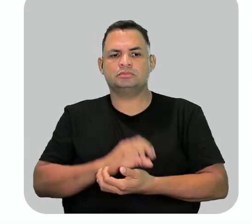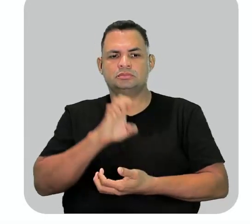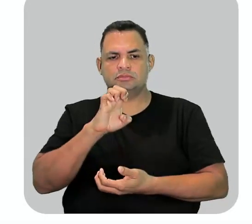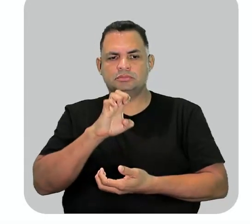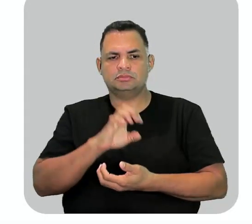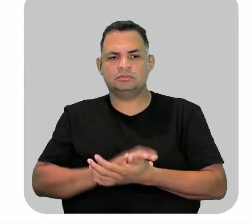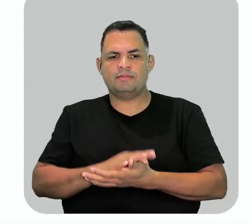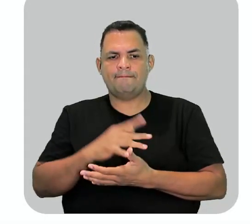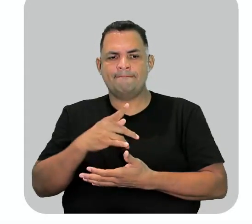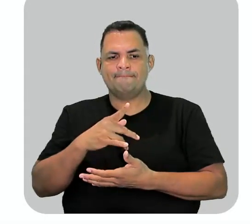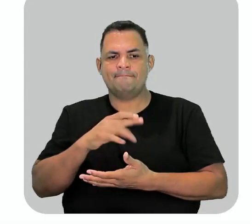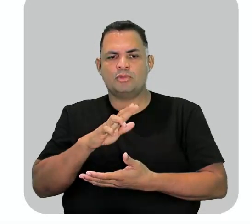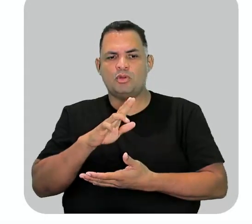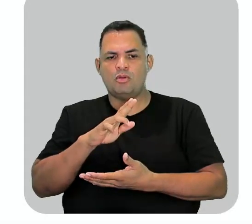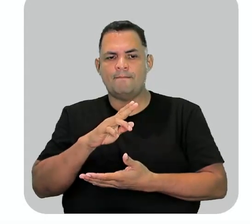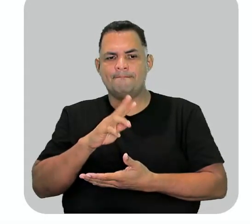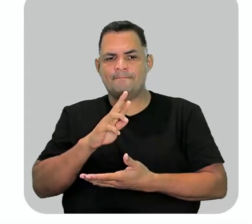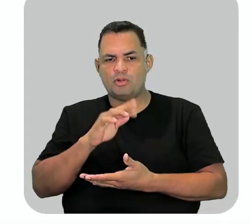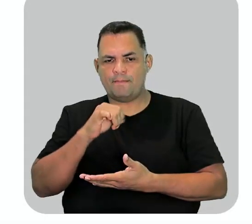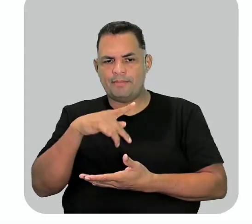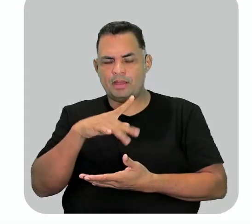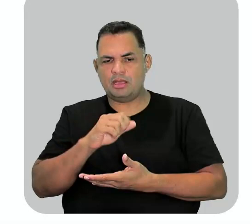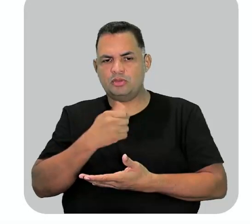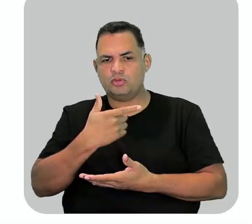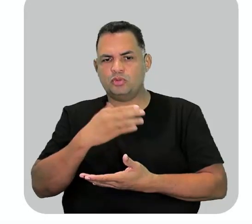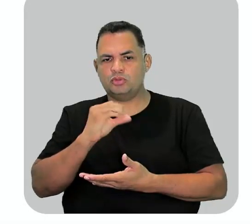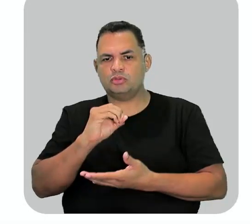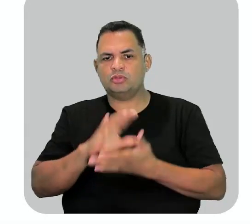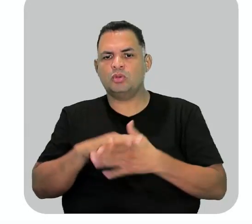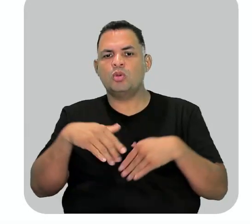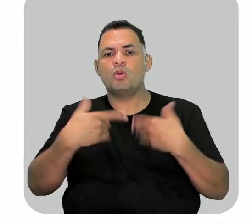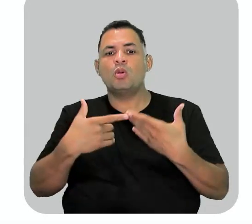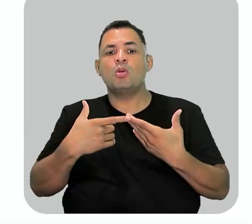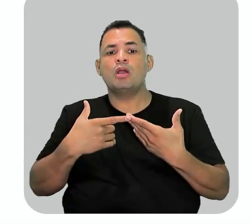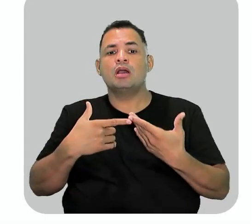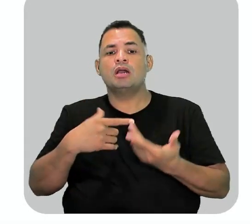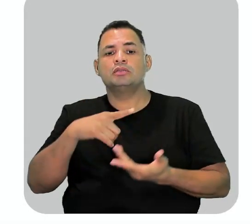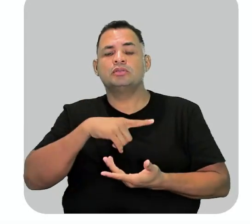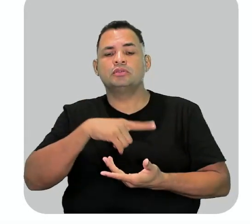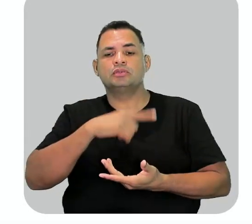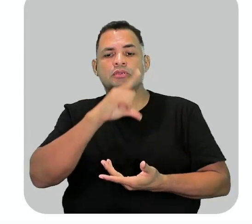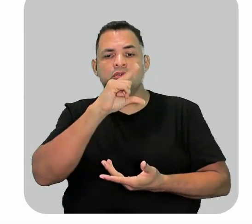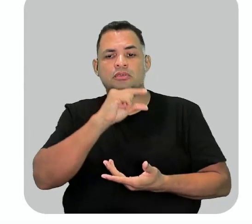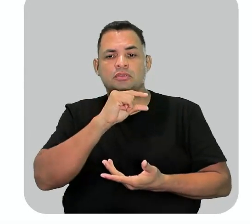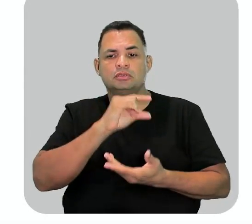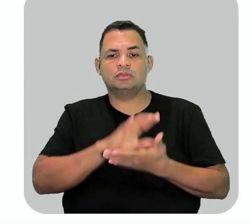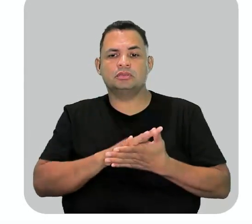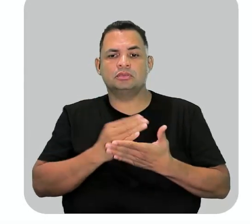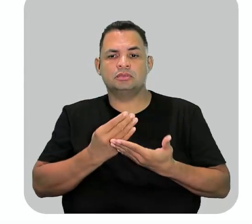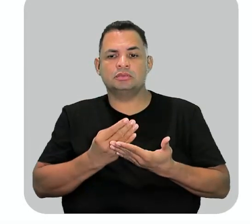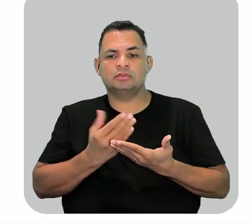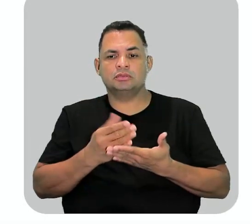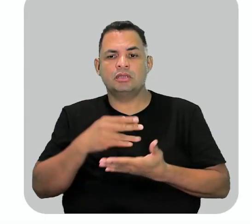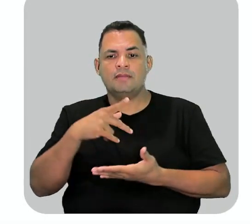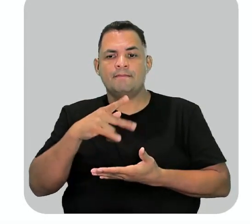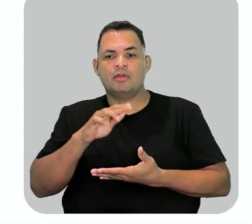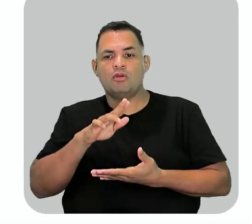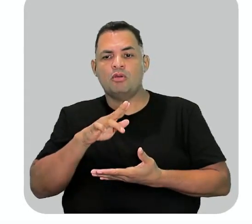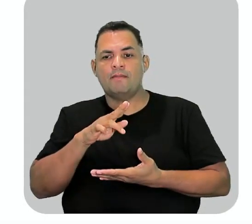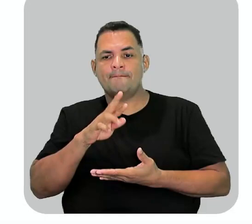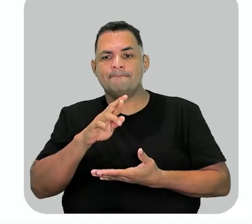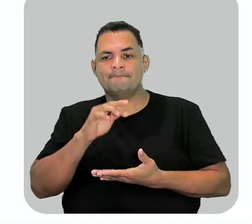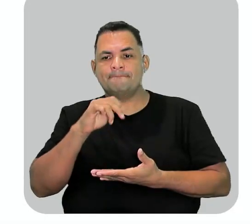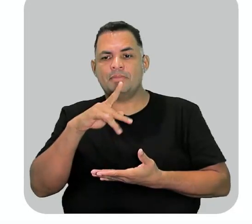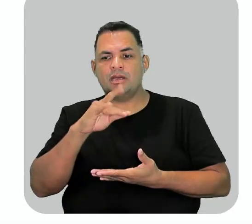E fala que o propan-2-ol, ao sofrer redução, fornece a